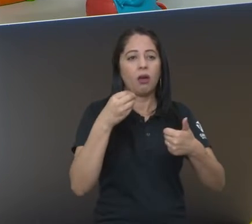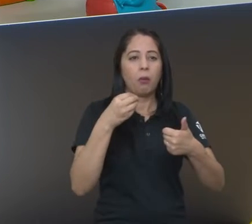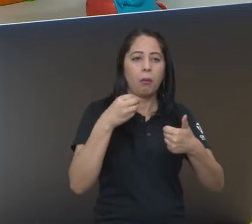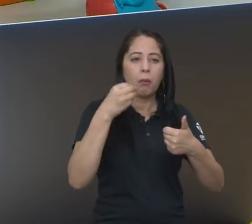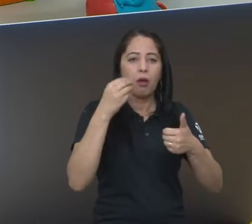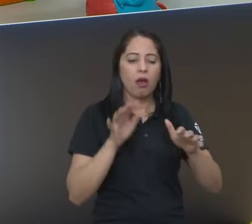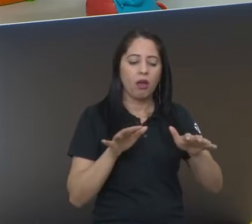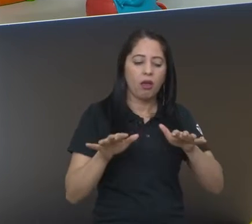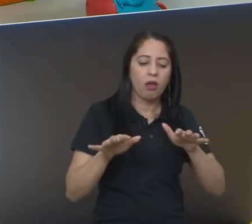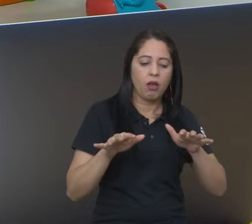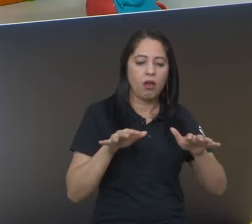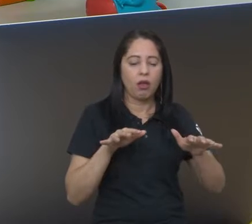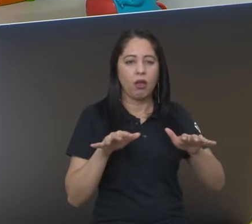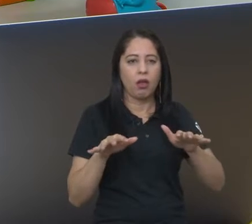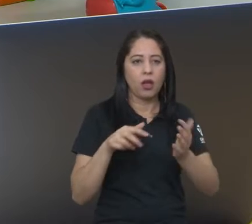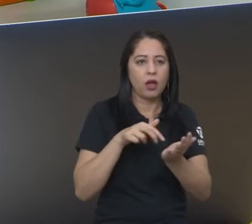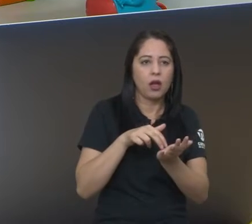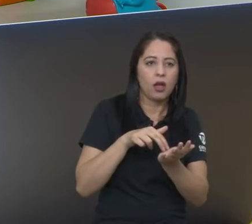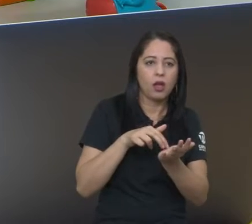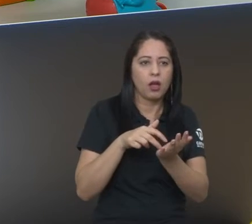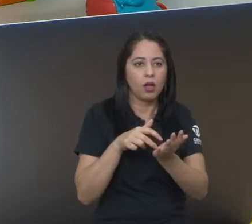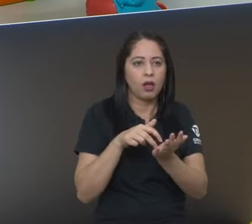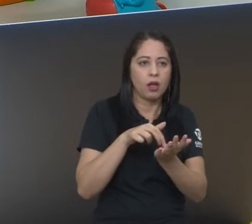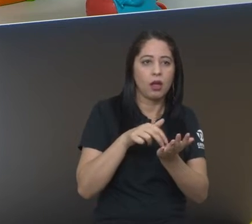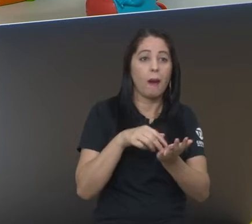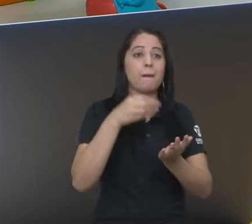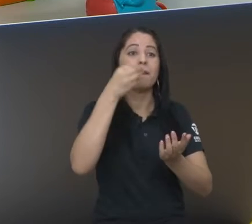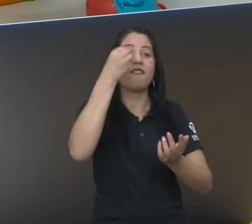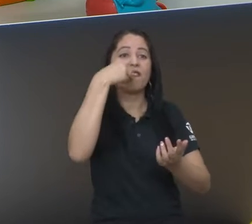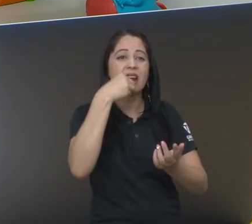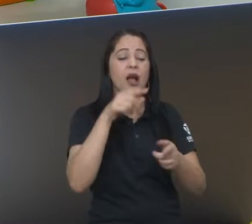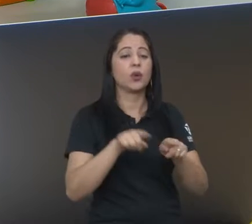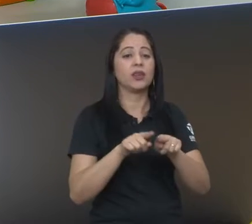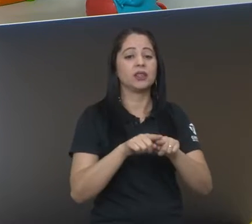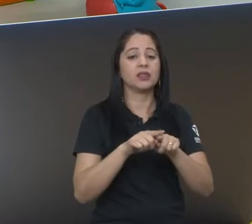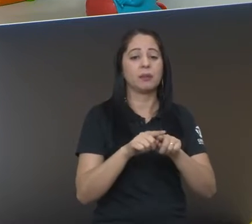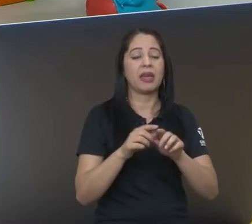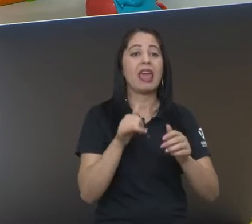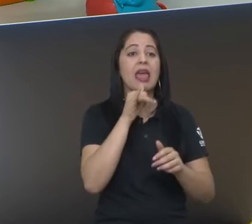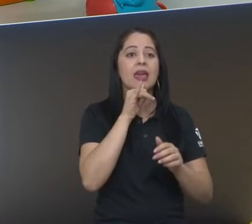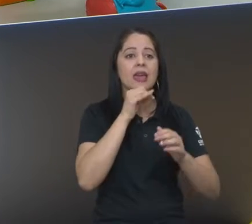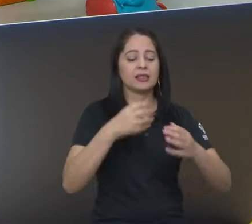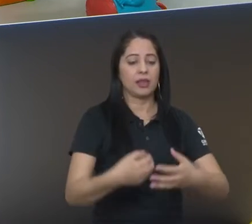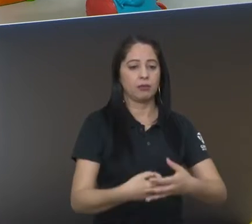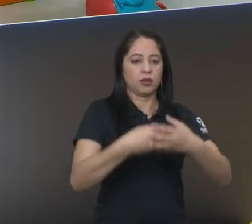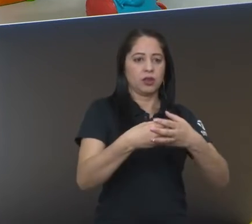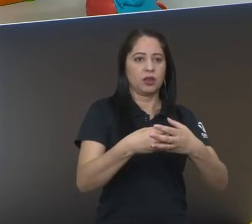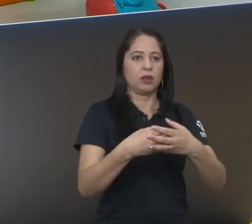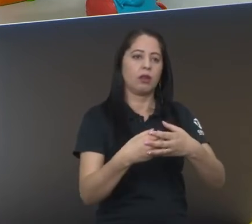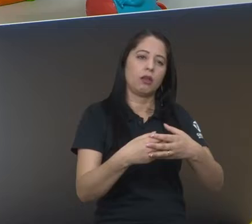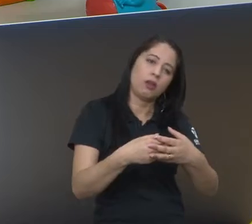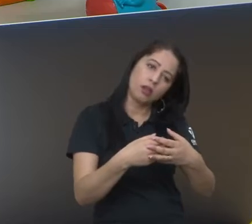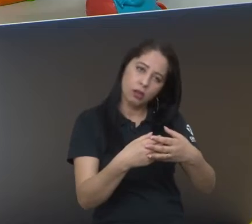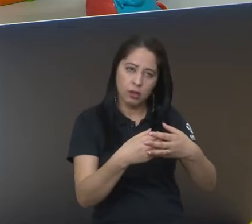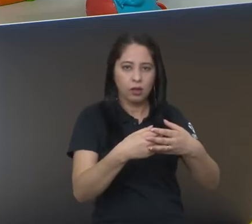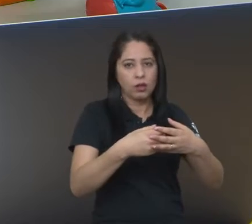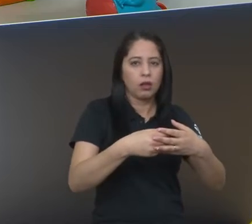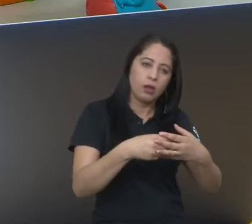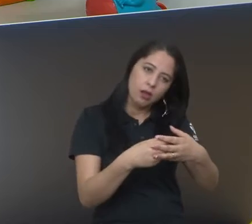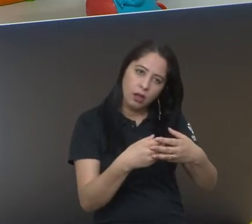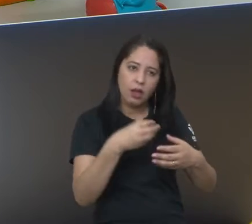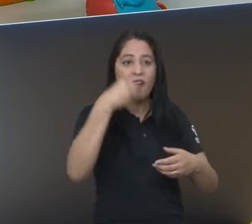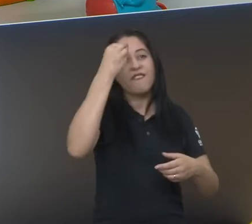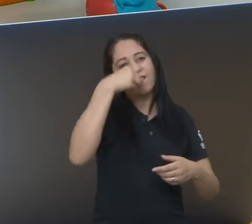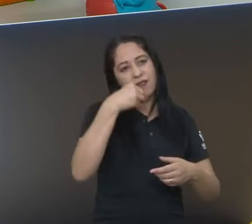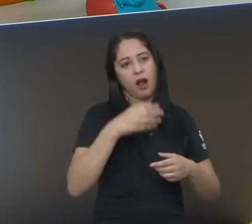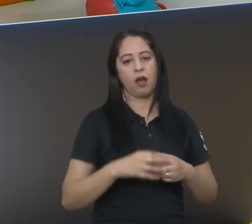movimenta pouco, mexe pouco os bracinhos, as perninhas e é molinho. Quando você pega, você sente que é um